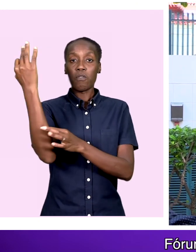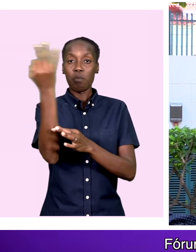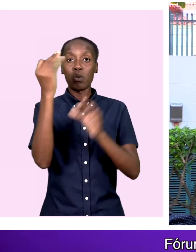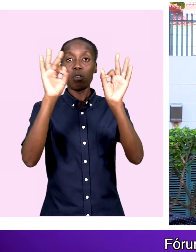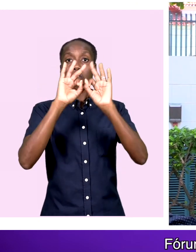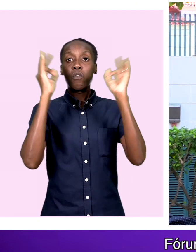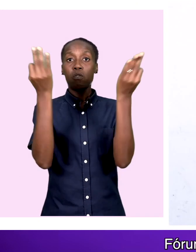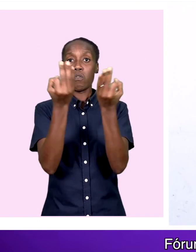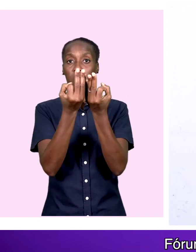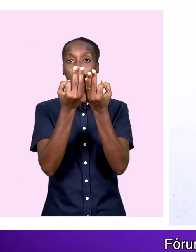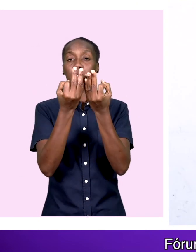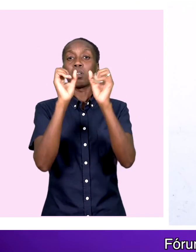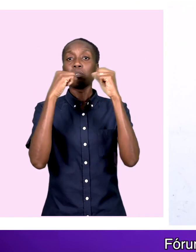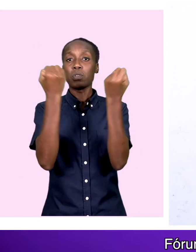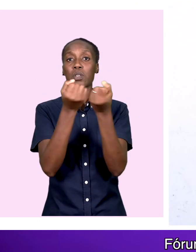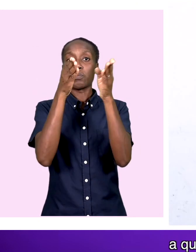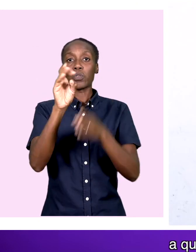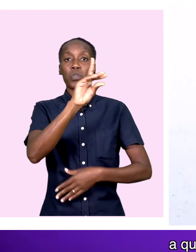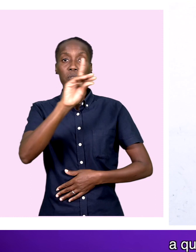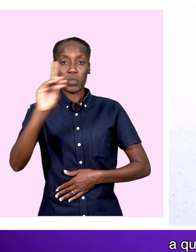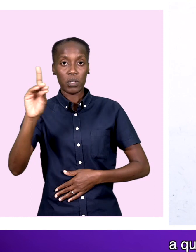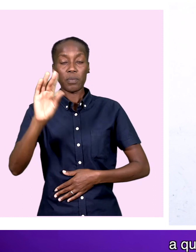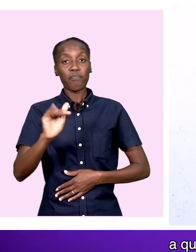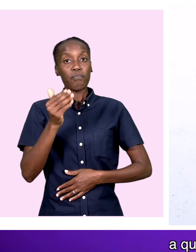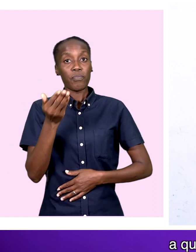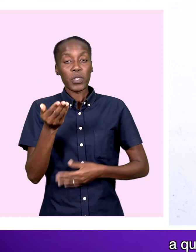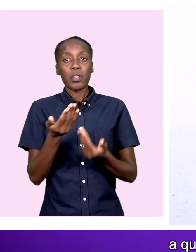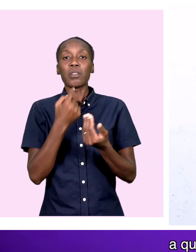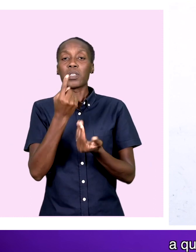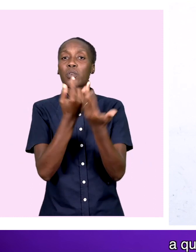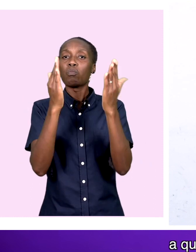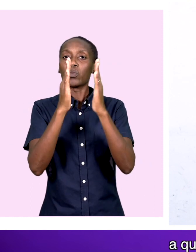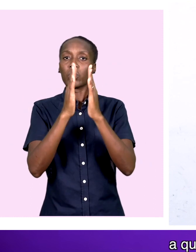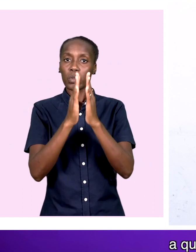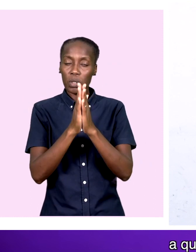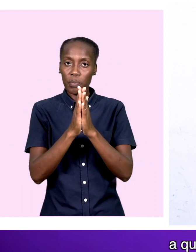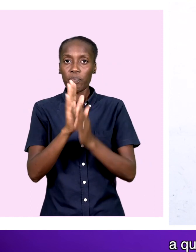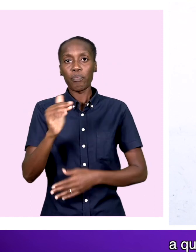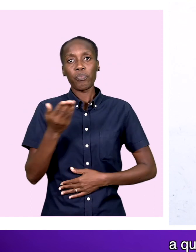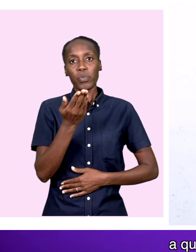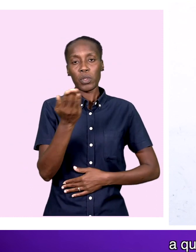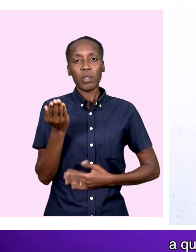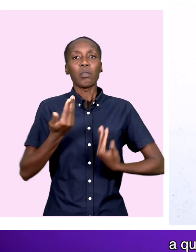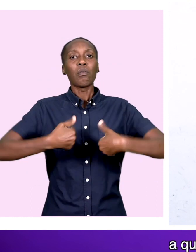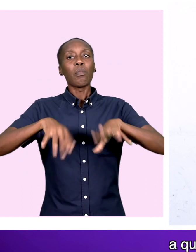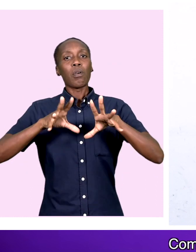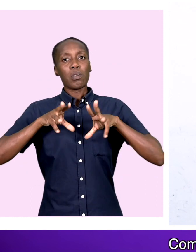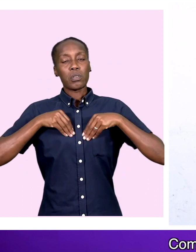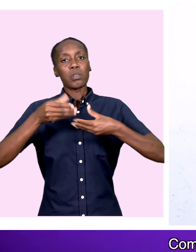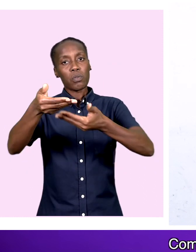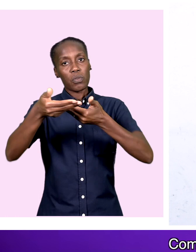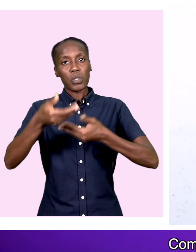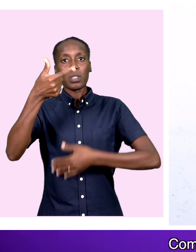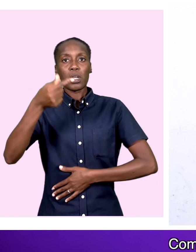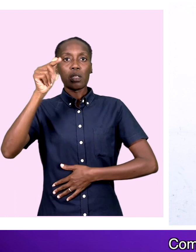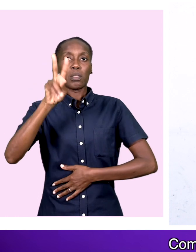das Associações de Pessoas com Deficiência, que desde já agradeço a presença e por ter aceito o convite da TV